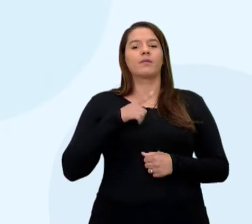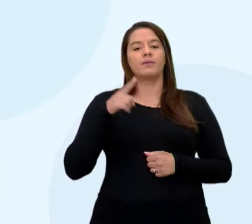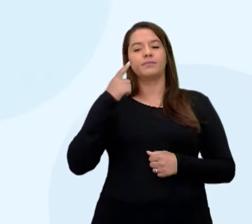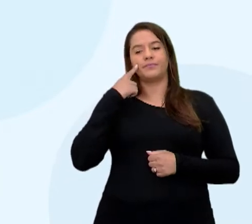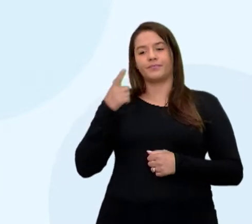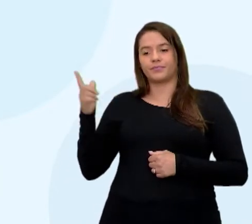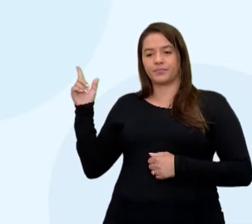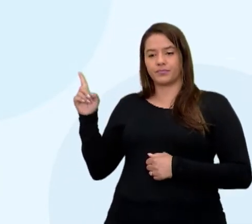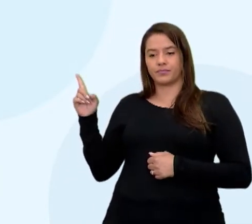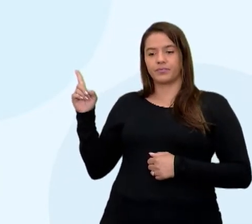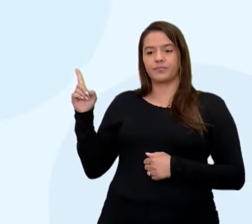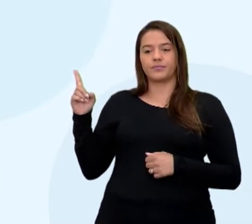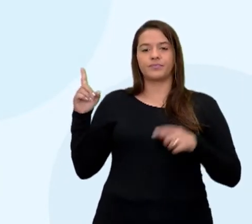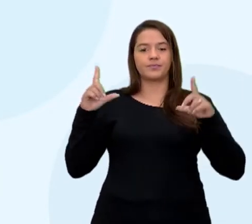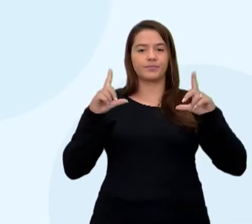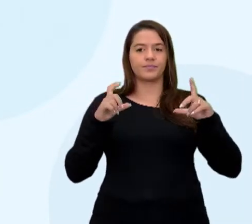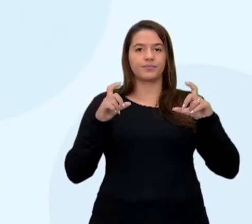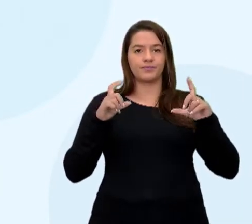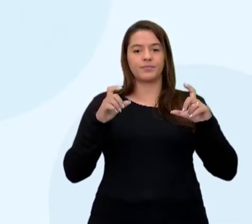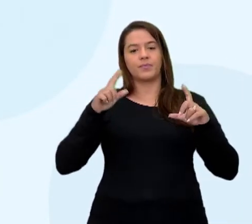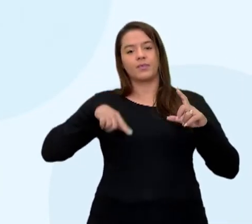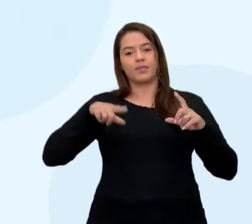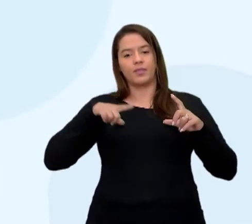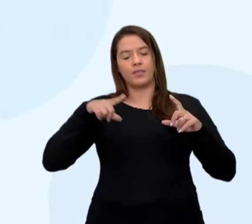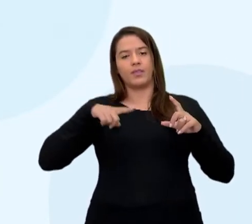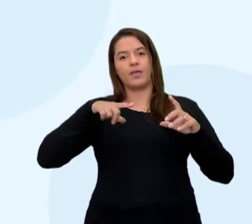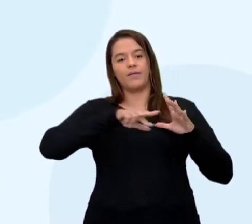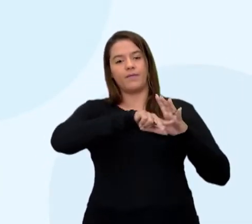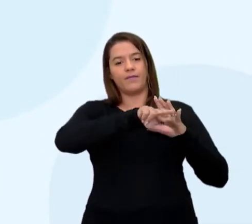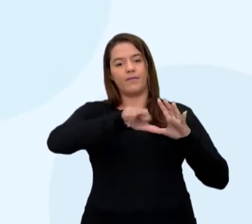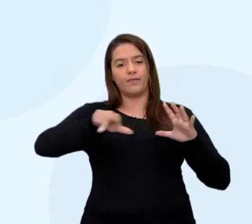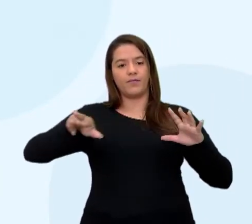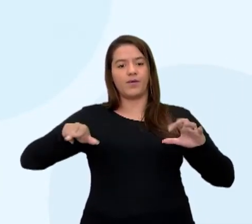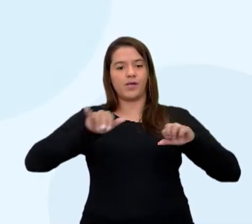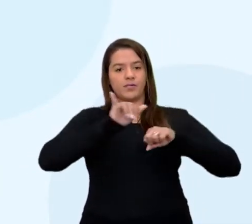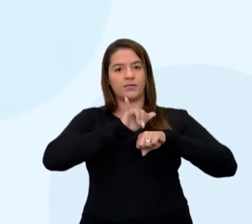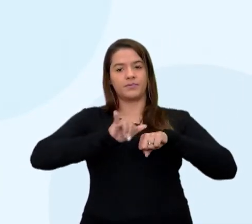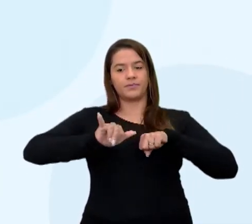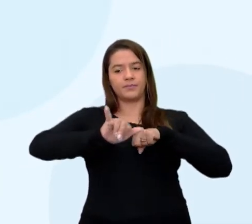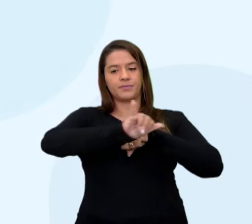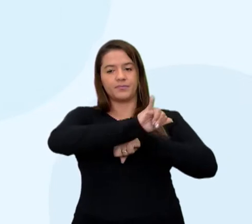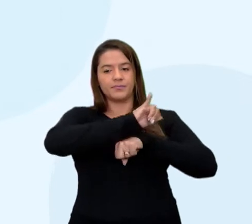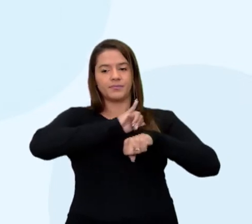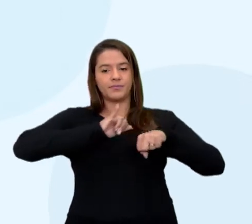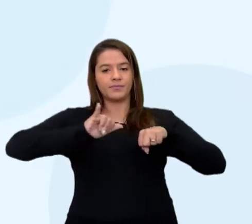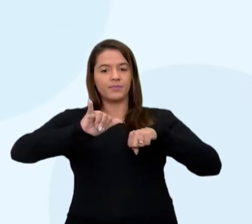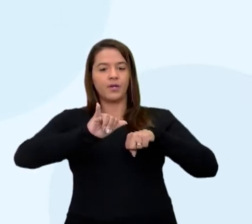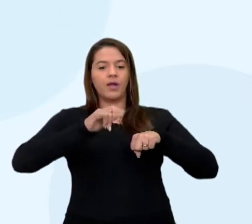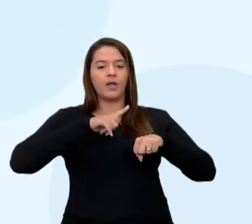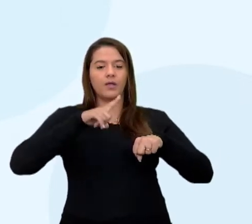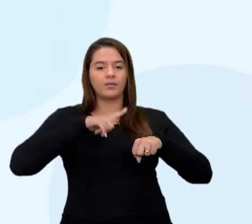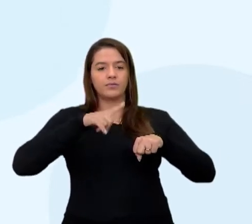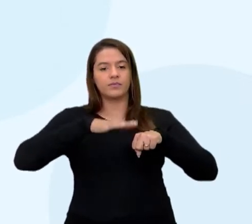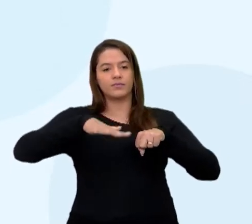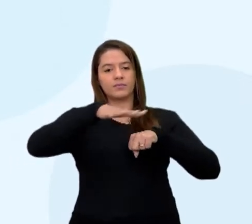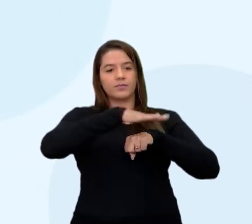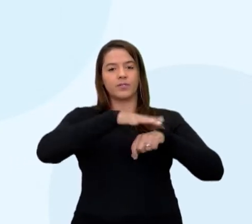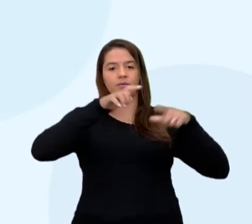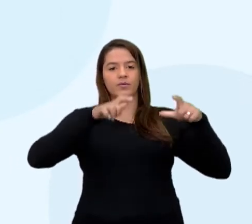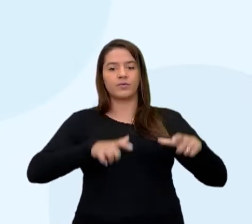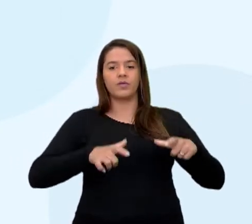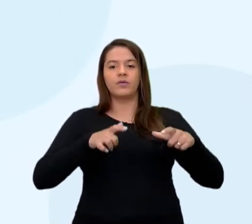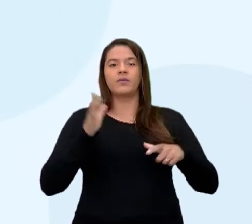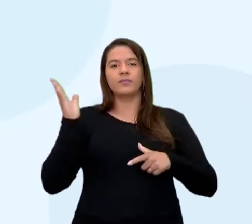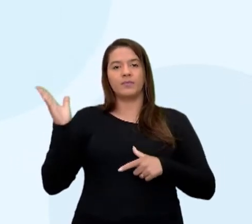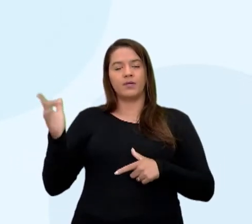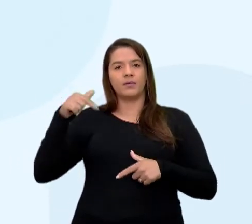imagem, né? Então nós temos diversas ilhas vulcânicas aí, até logicamente extintas, né? Como é o caso aí do arquipélago de Fernando de Noronha